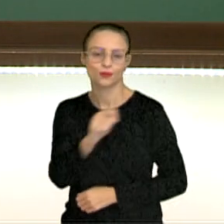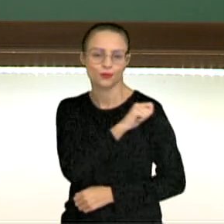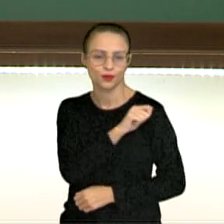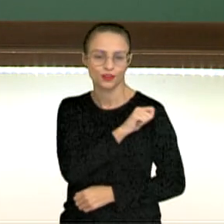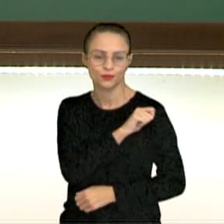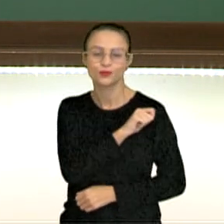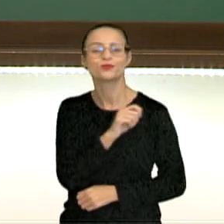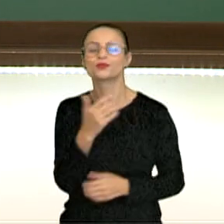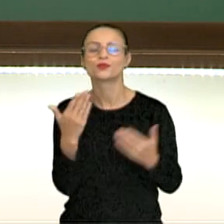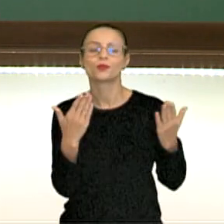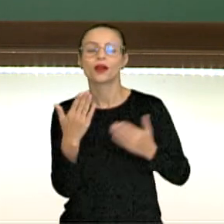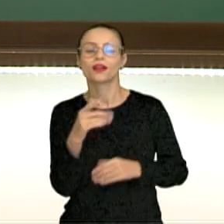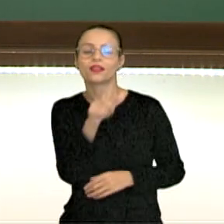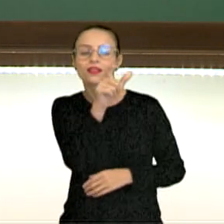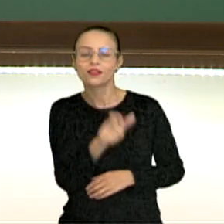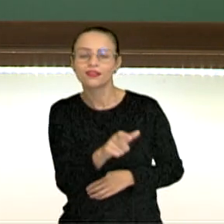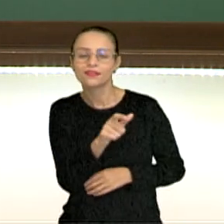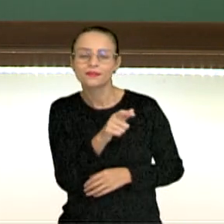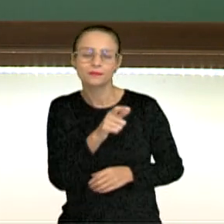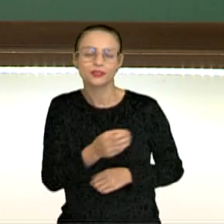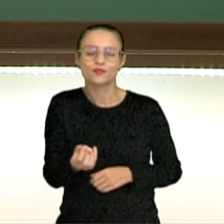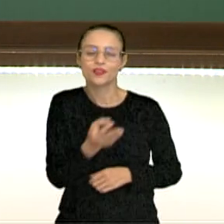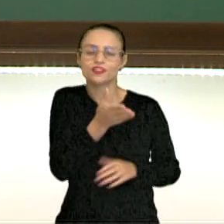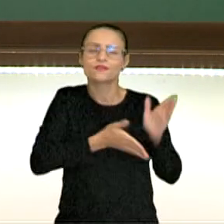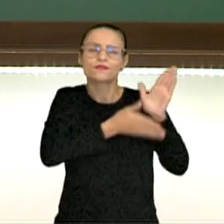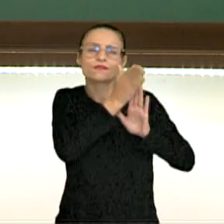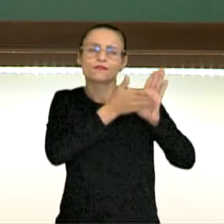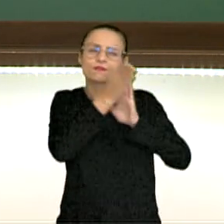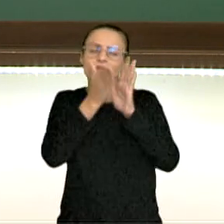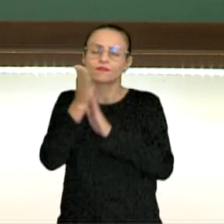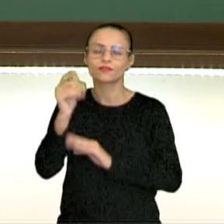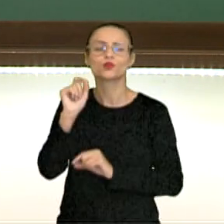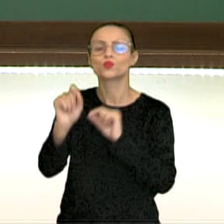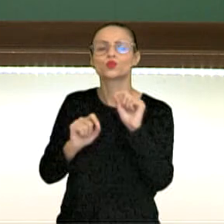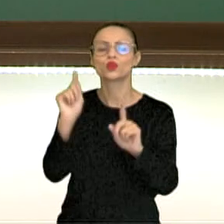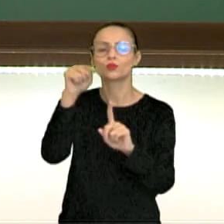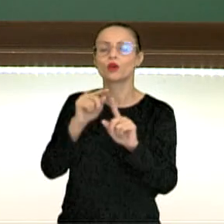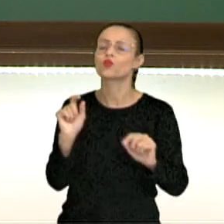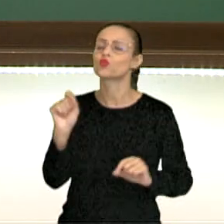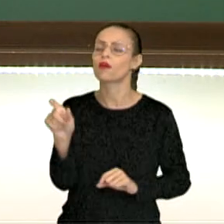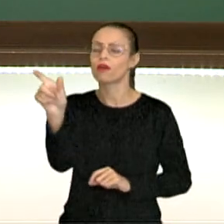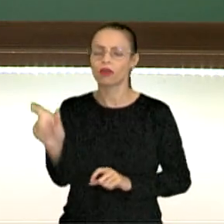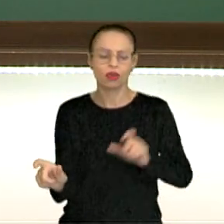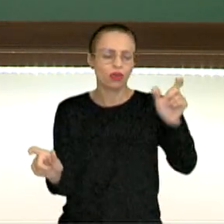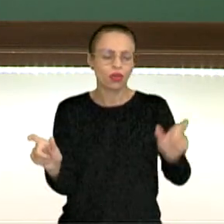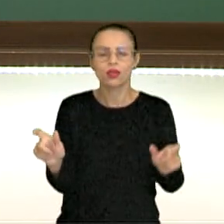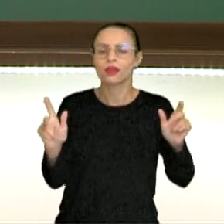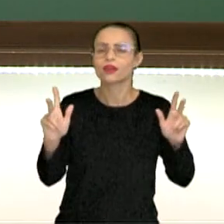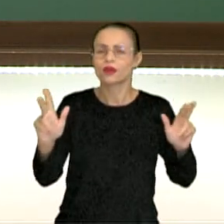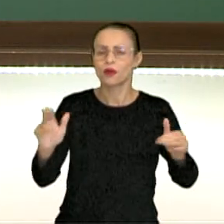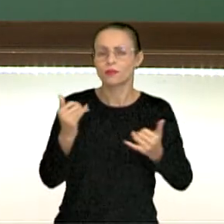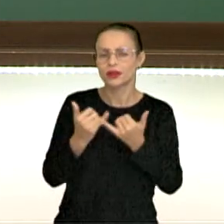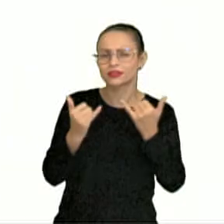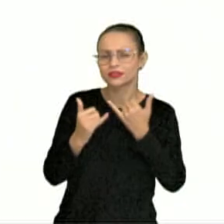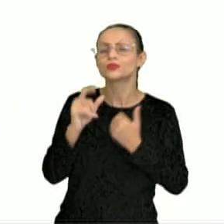um viajante e também o que ele faz. Qual é o objetivo? O que eles têm em comum? Vejamos uma possibilidade.